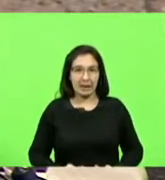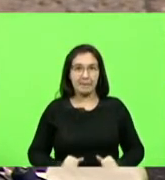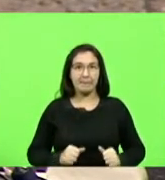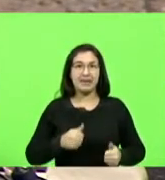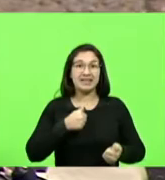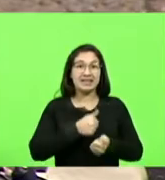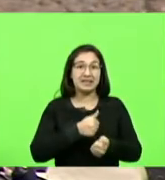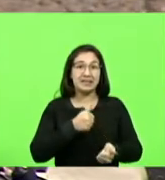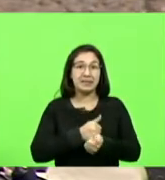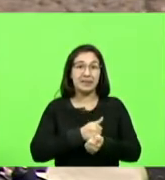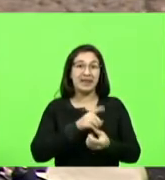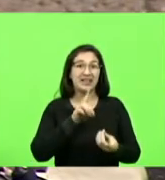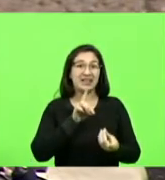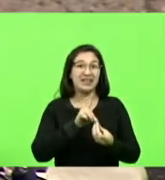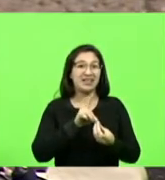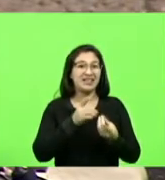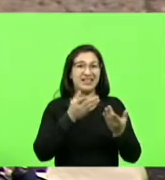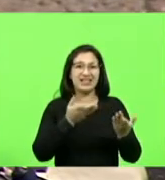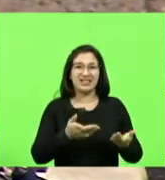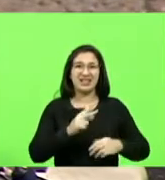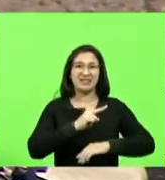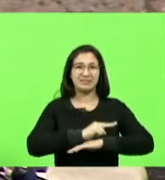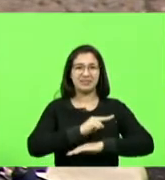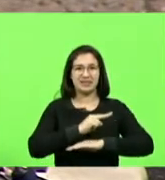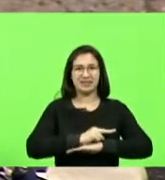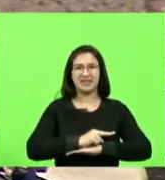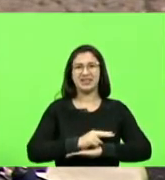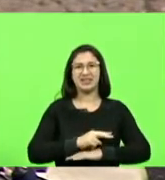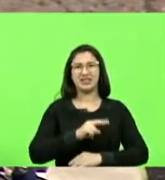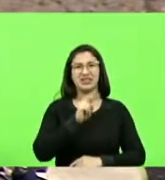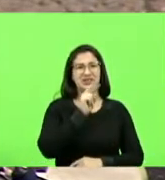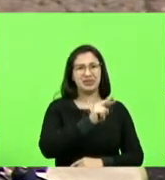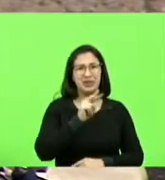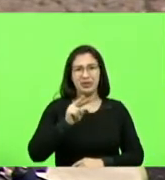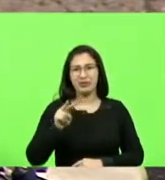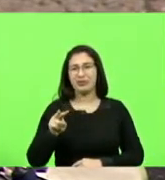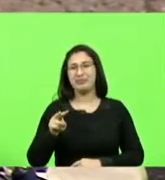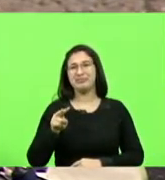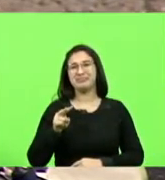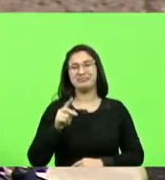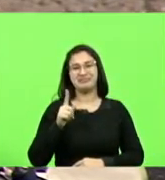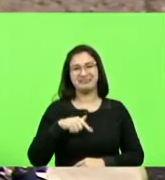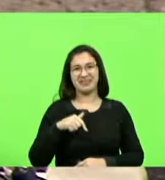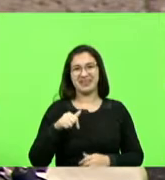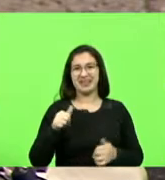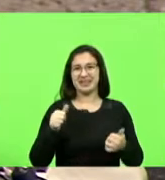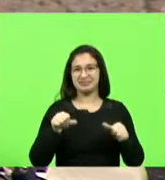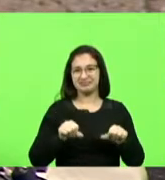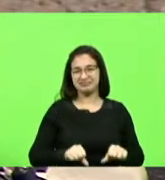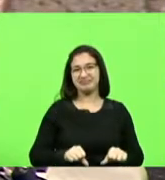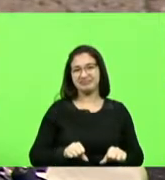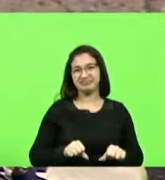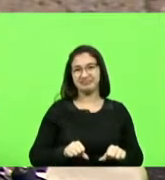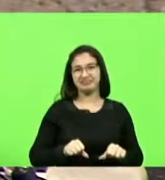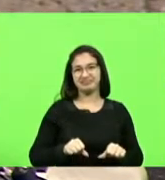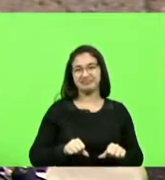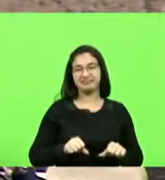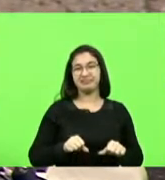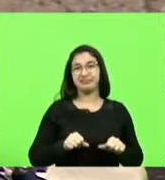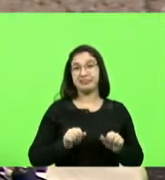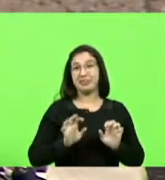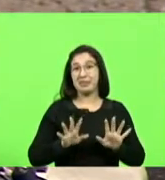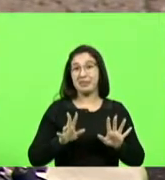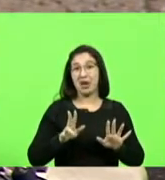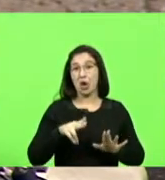onde se atendia paciente, um local que foi realmente feito de forma provisória, e de lá não saíam nunca e